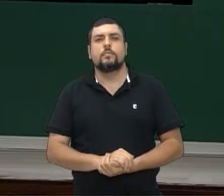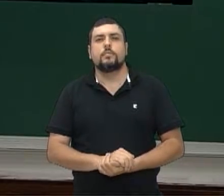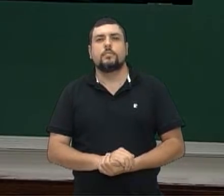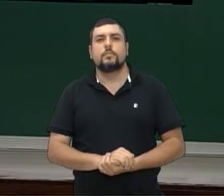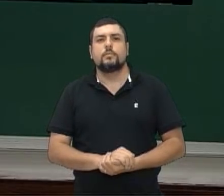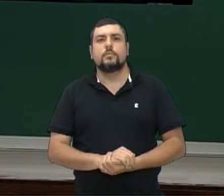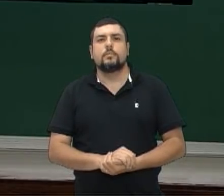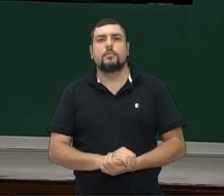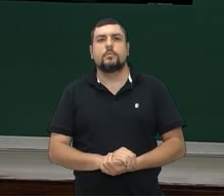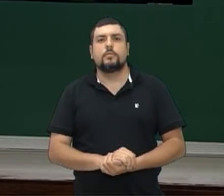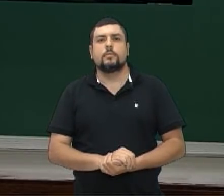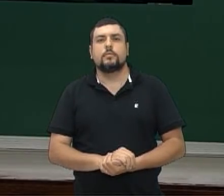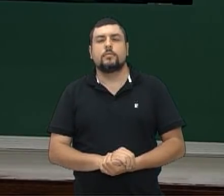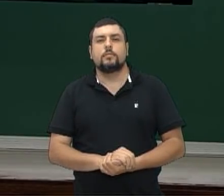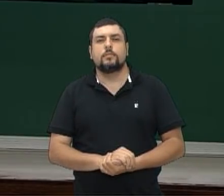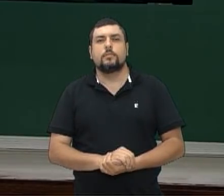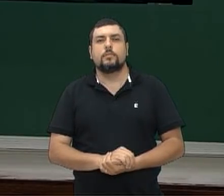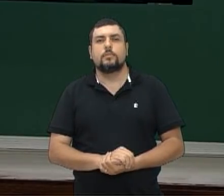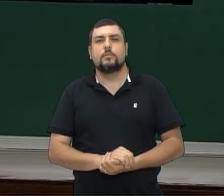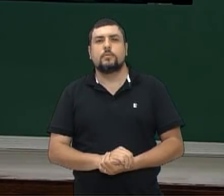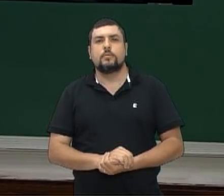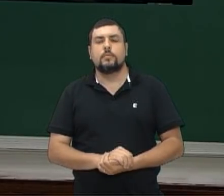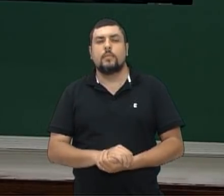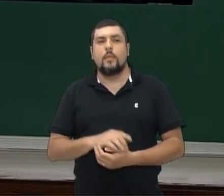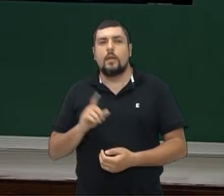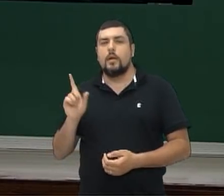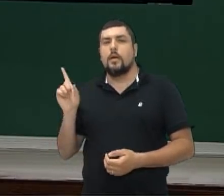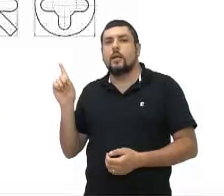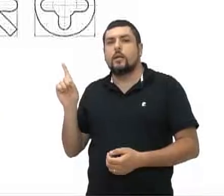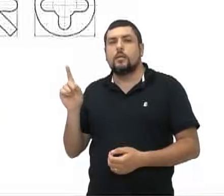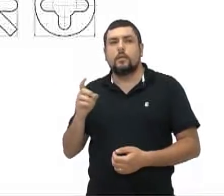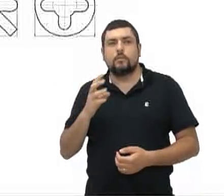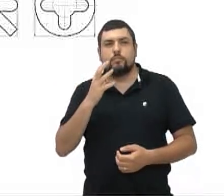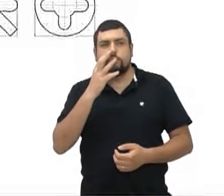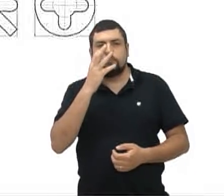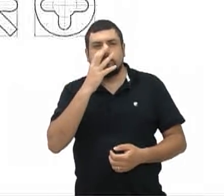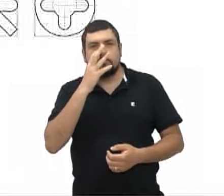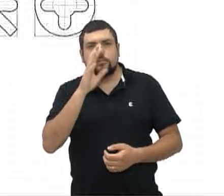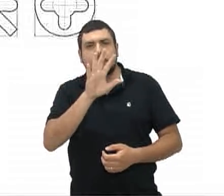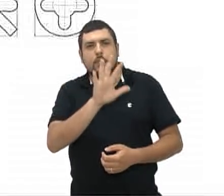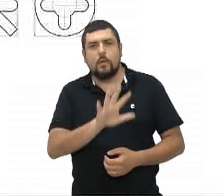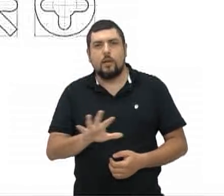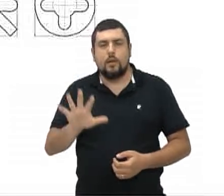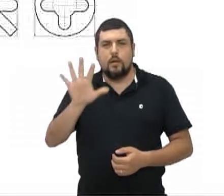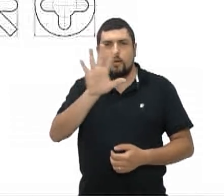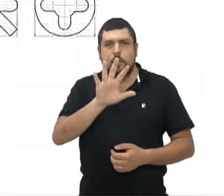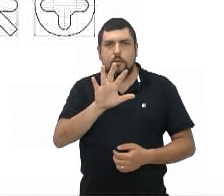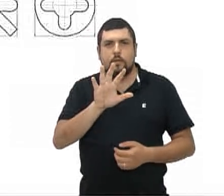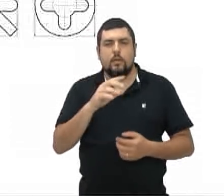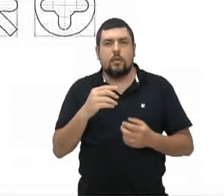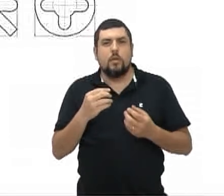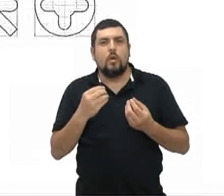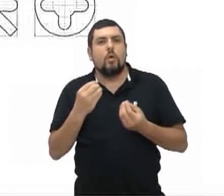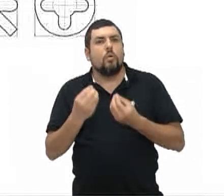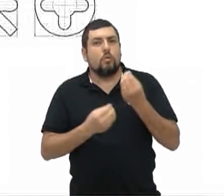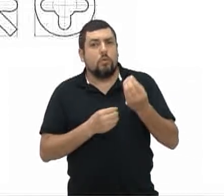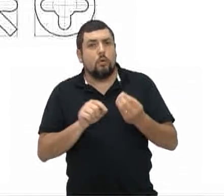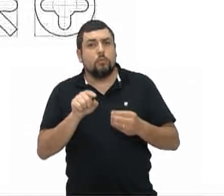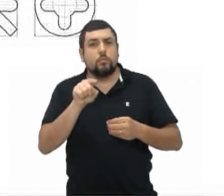Aqui tem uma imagem, né, um desenho que ilustra bem quais são as habilidades que você